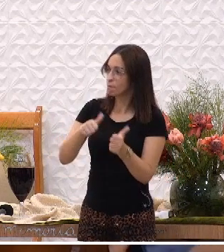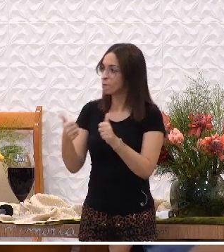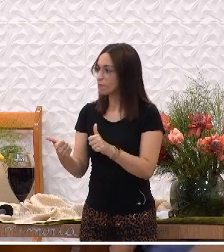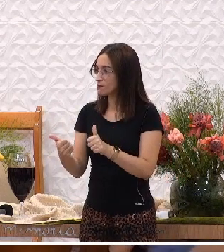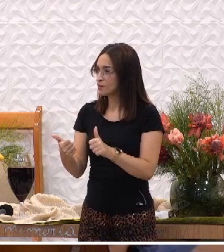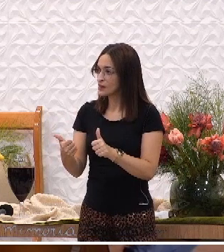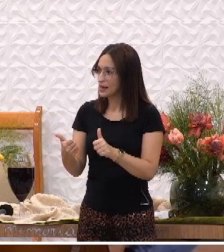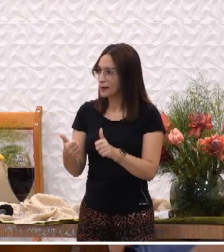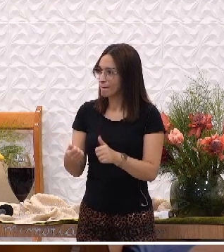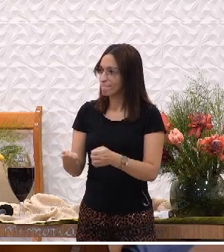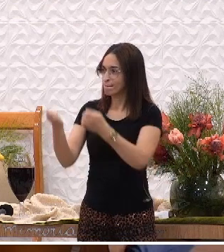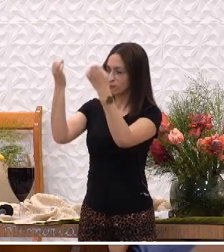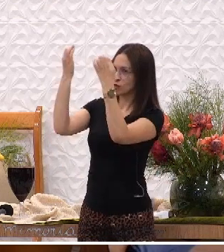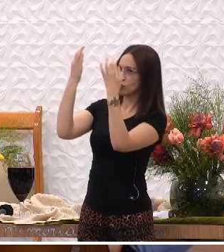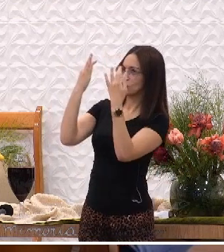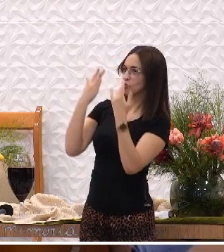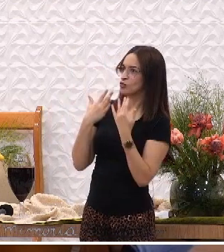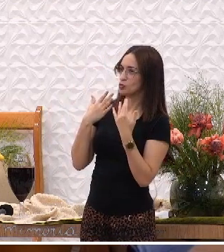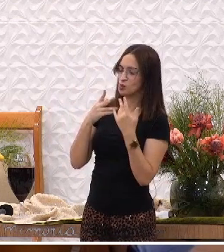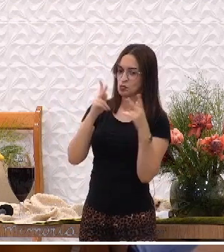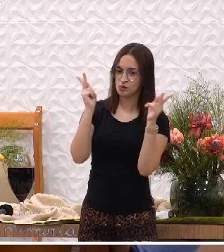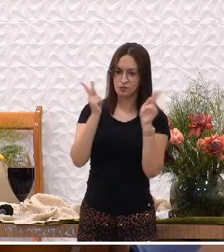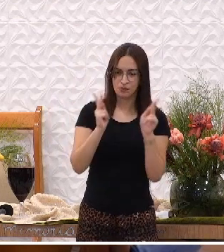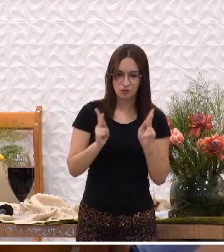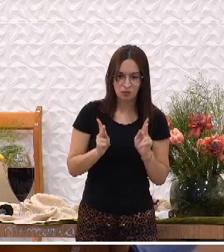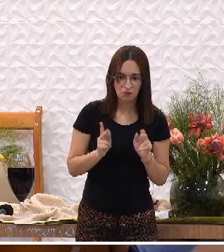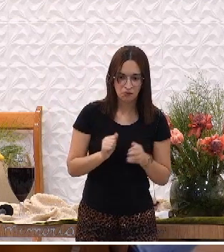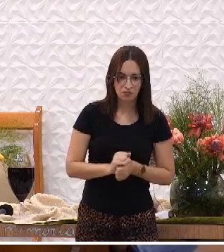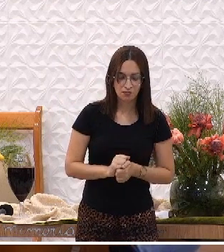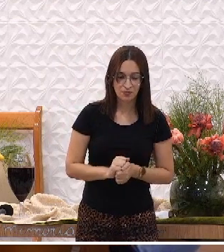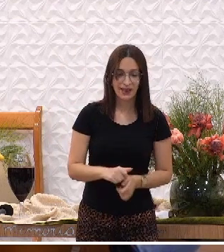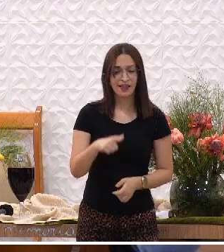de bênção particular. Ou seja, ele tem os seus benefícios